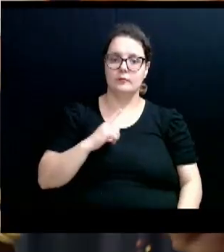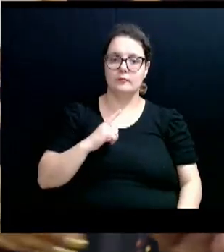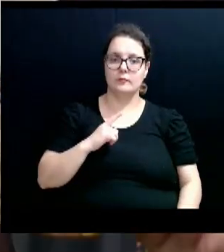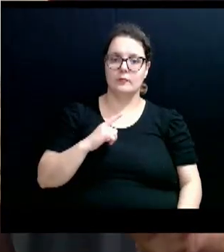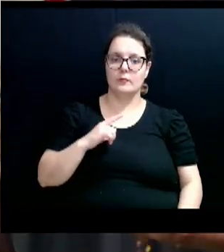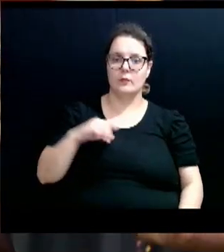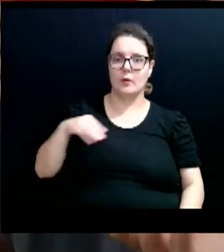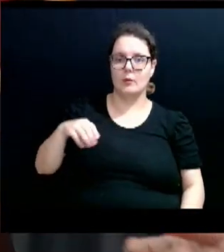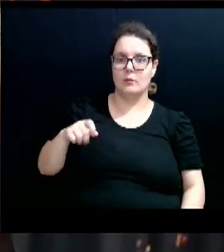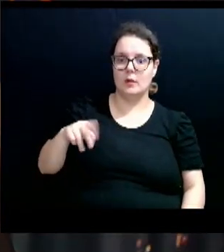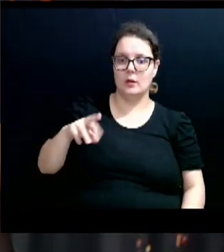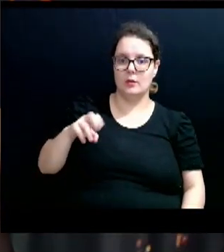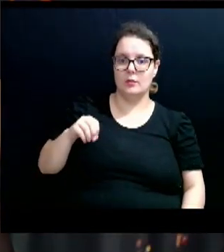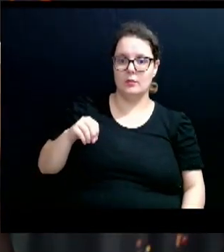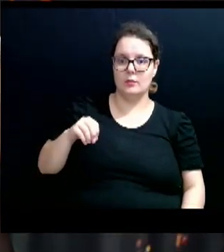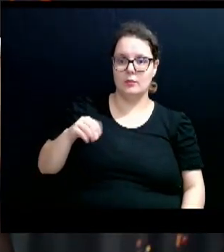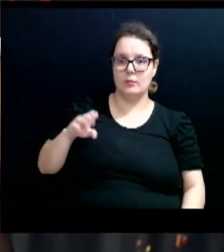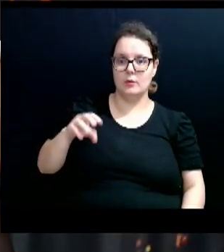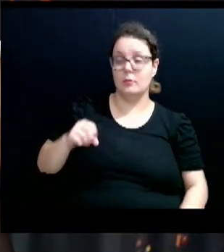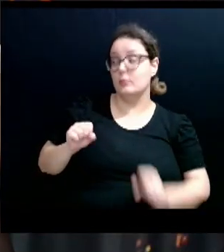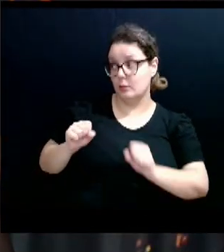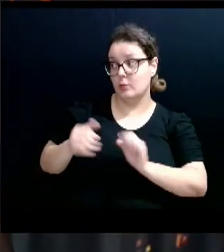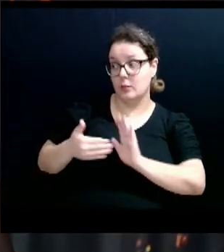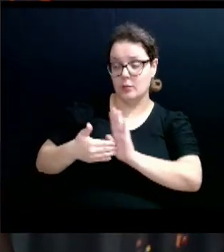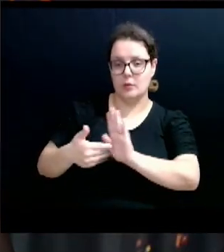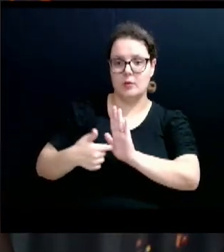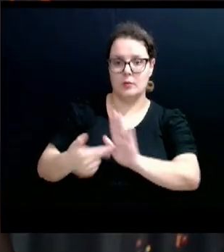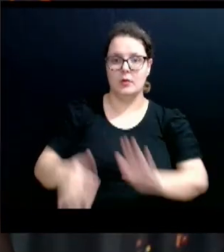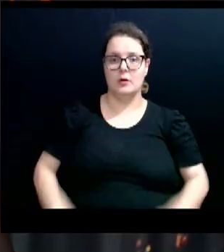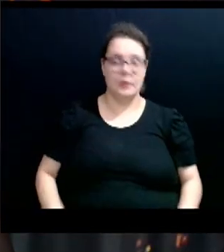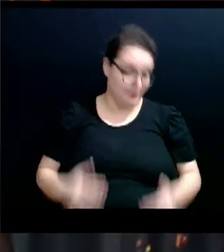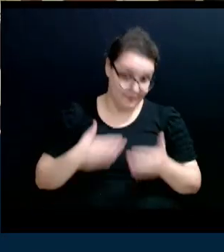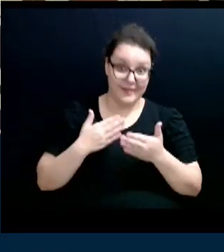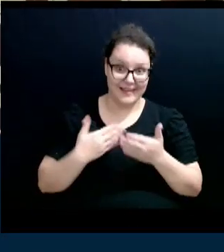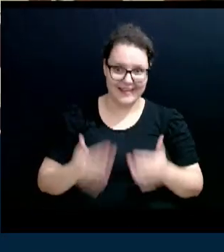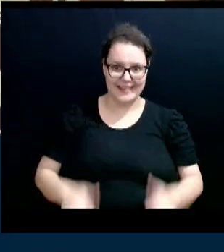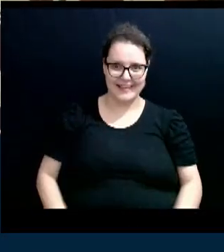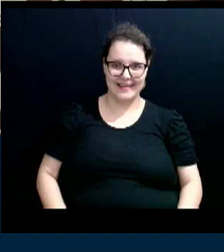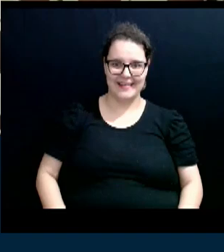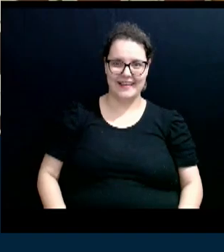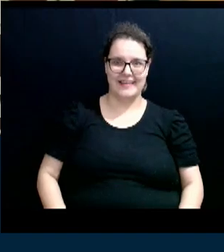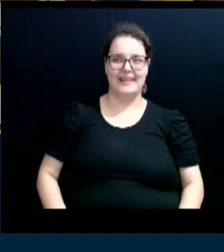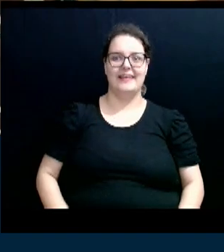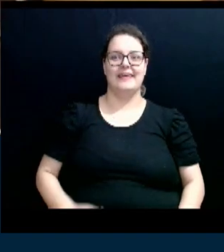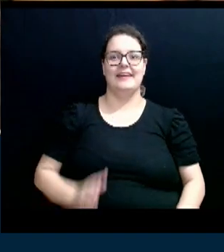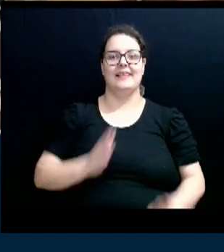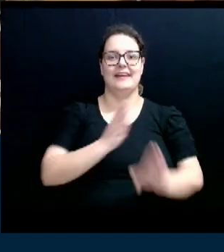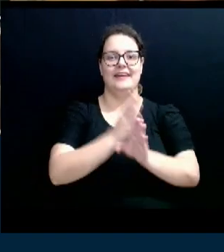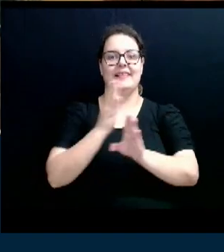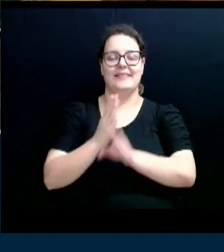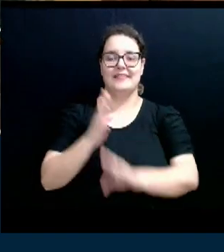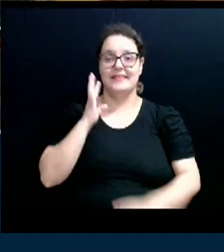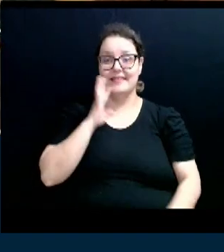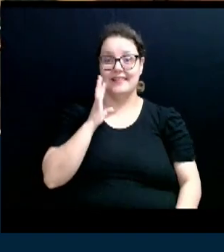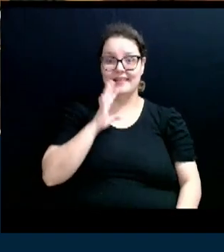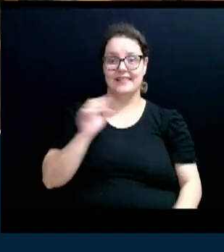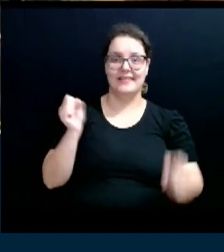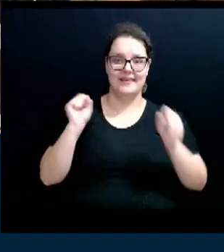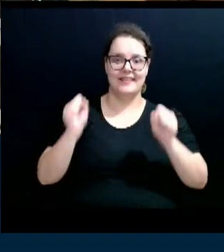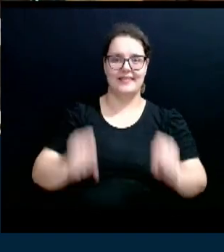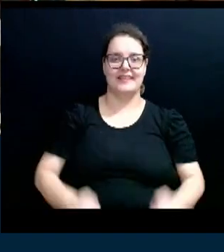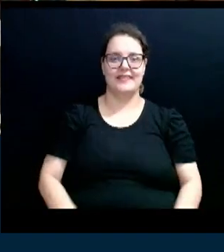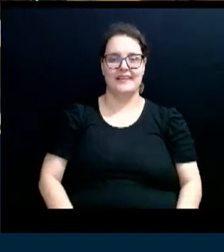Por favor, pode mostrar, por gentileza. Eu tô aqui folheando o livro, já achei os pontos muito bons aqui, adorei. Olha